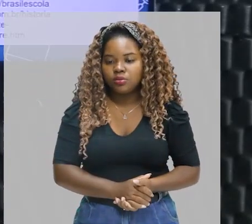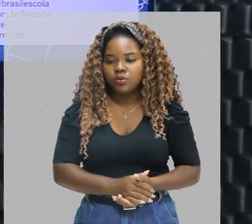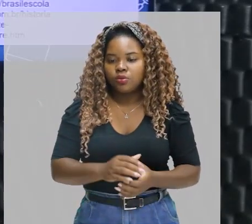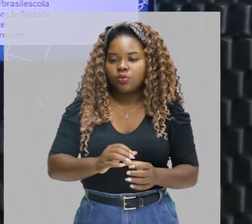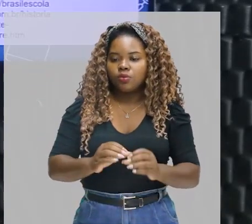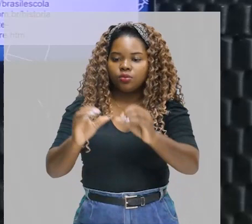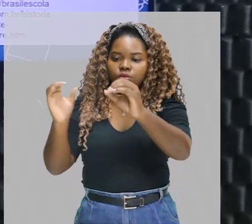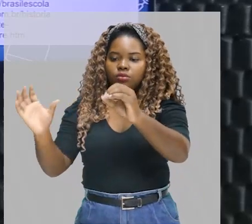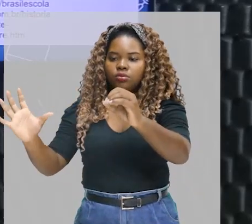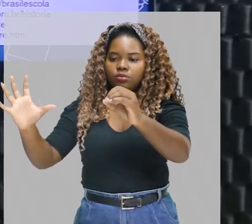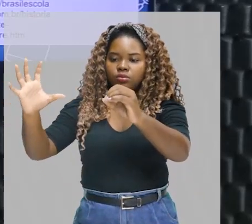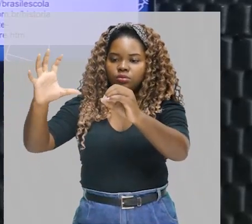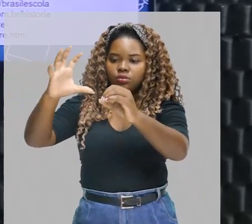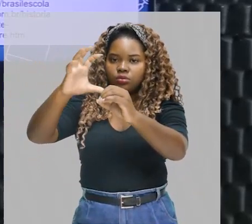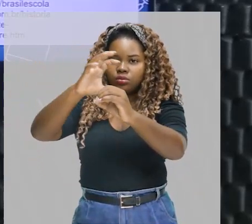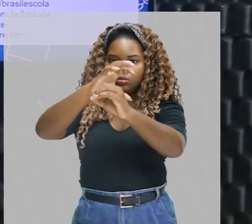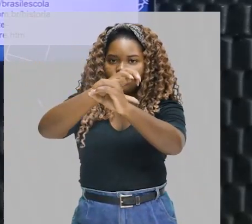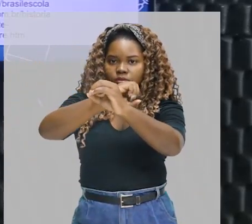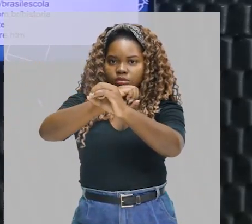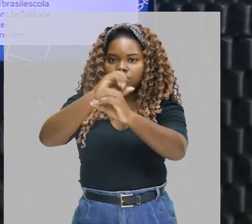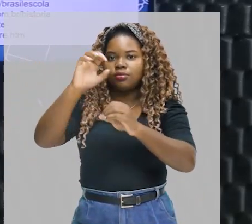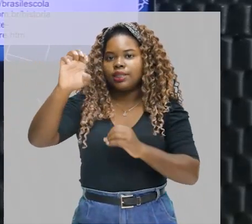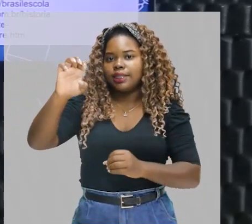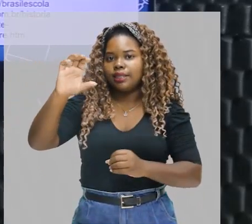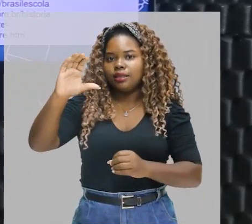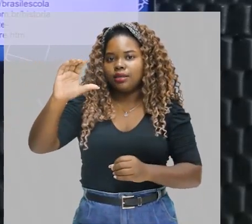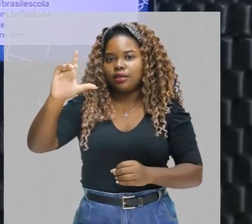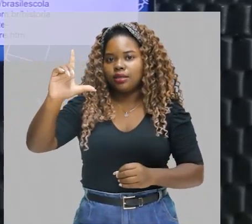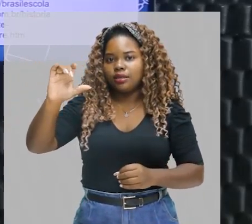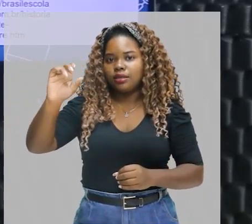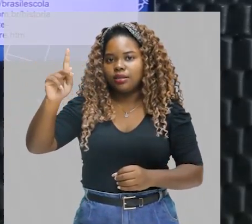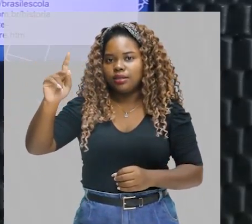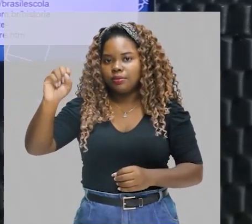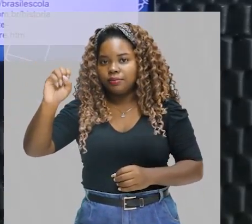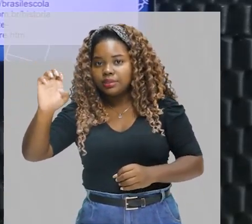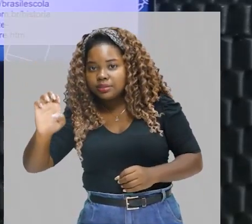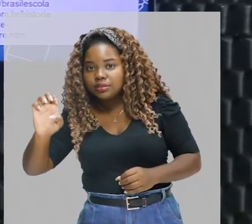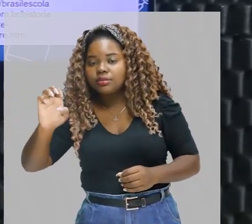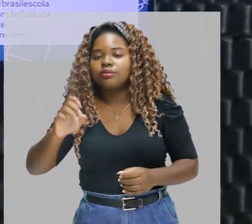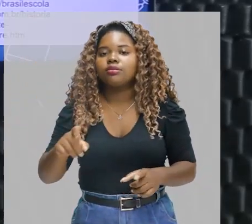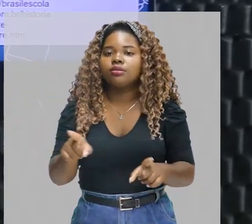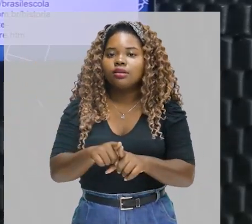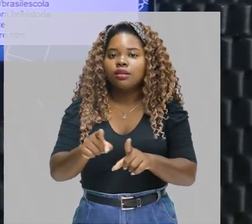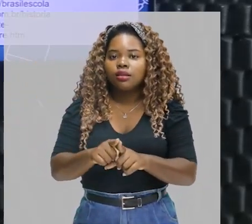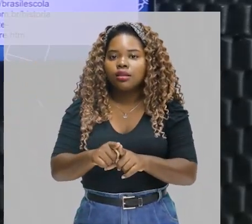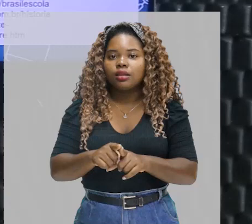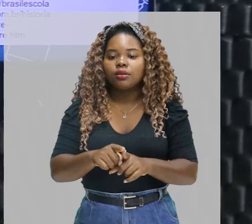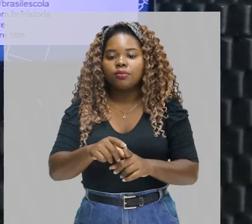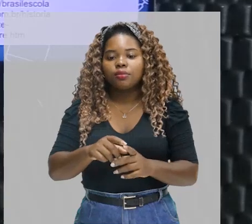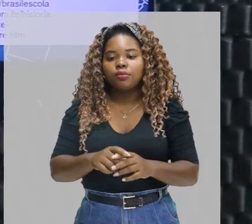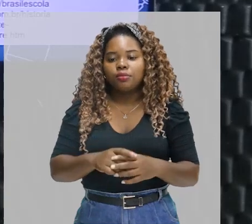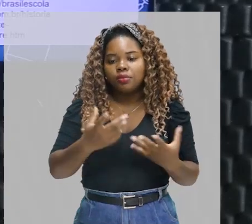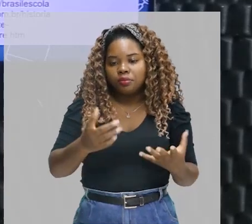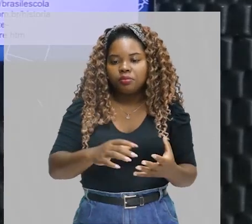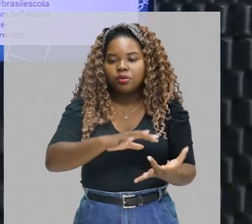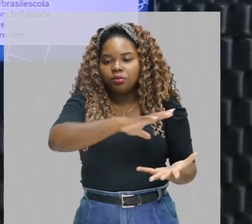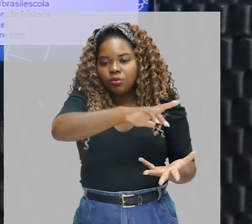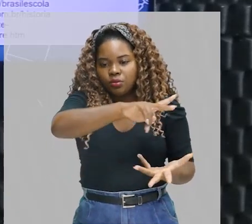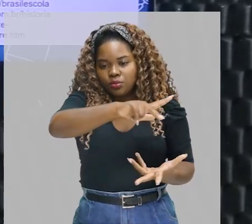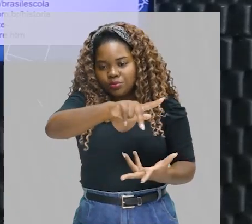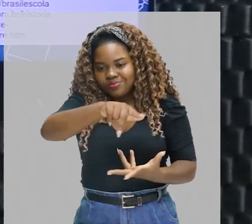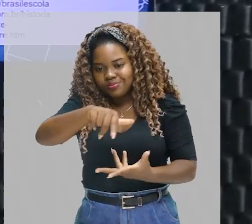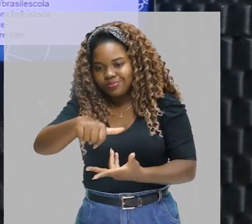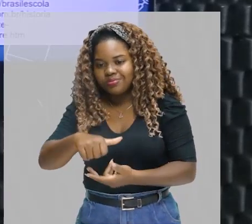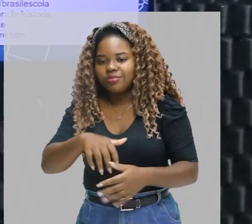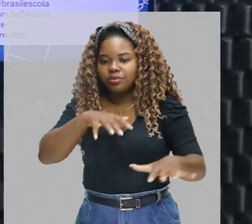Como passagem de cometas próximo da Terra. Então ali eles já faziam seus registros da sociedade da época, das